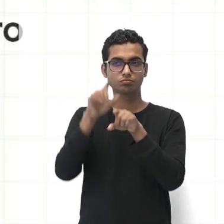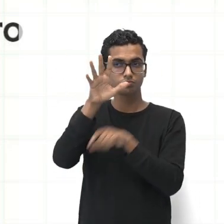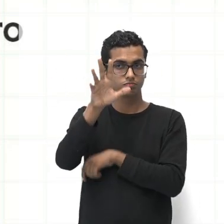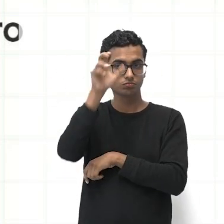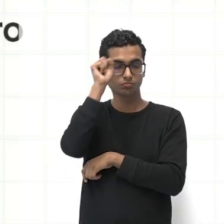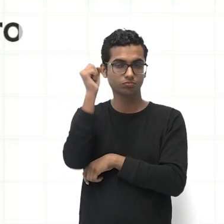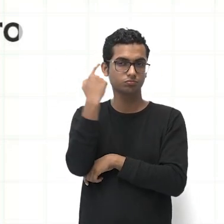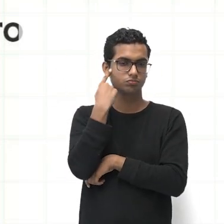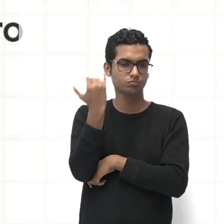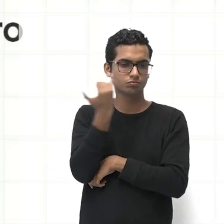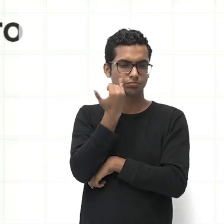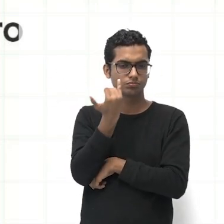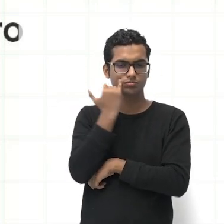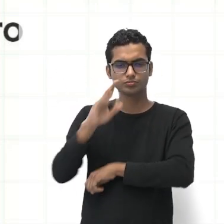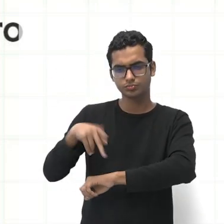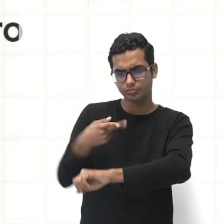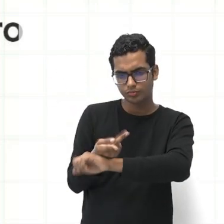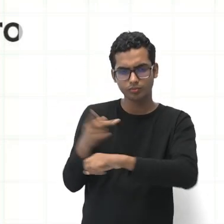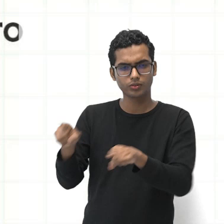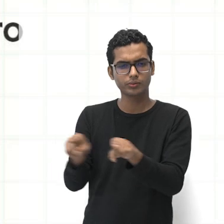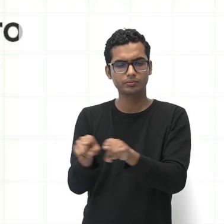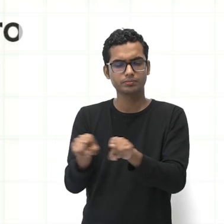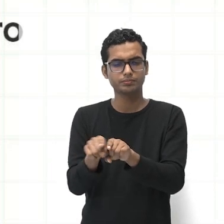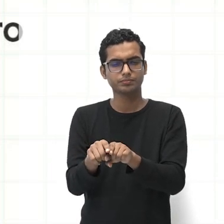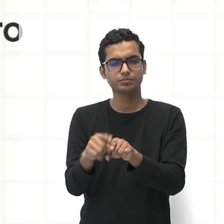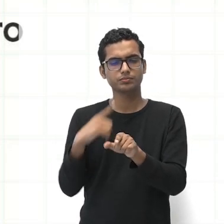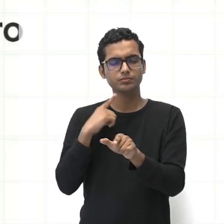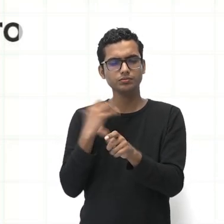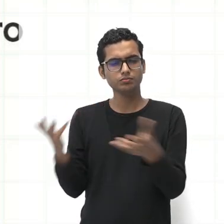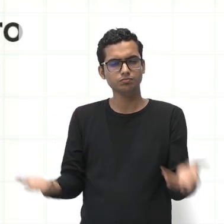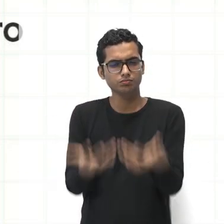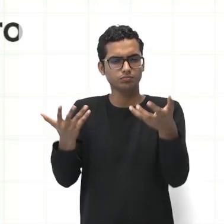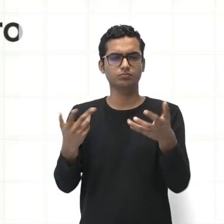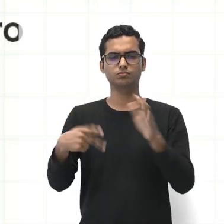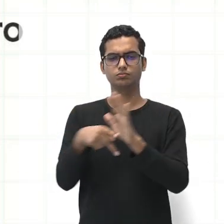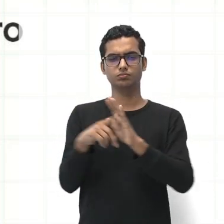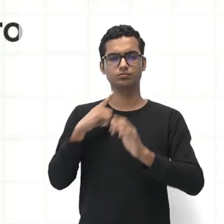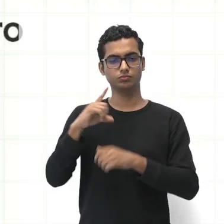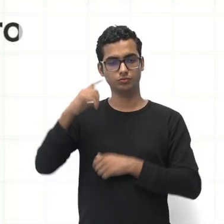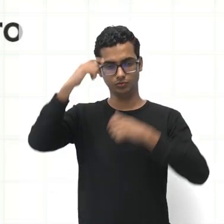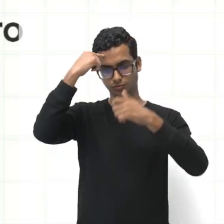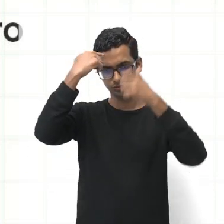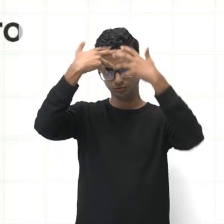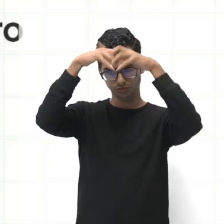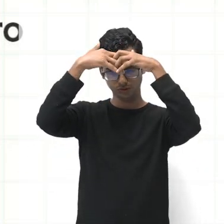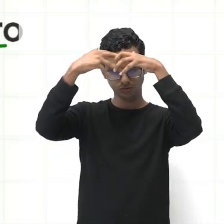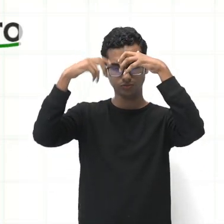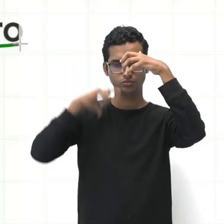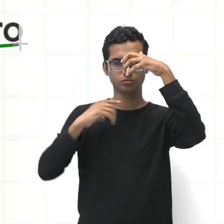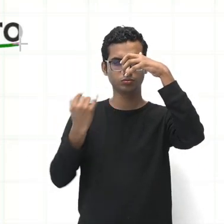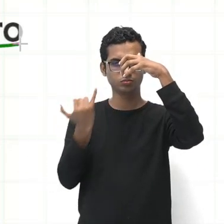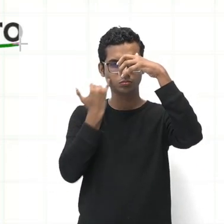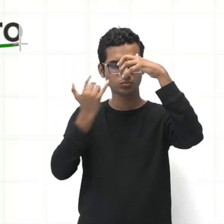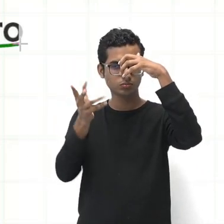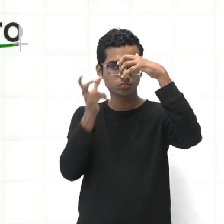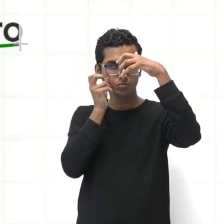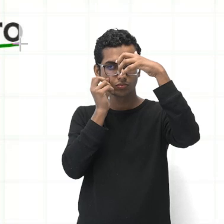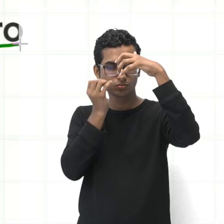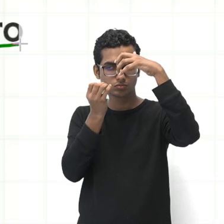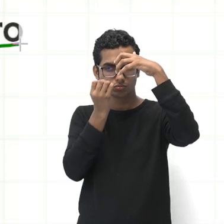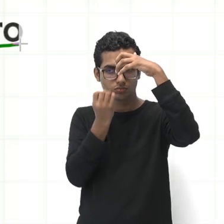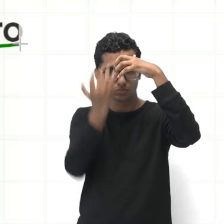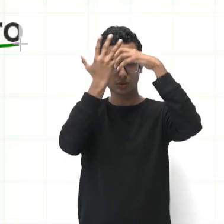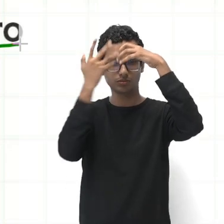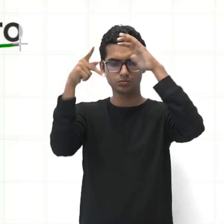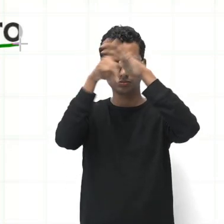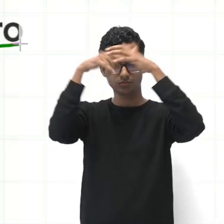retina. Depois disso, um impulso nervoso é enviado para quem? Para o cérebro,